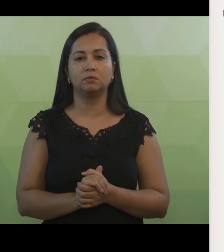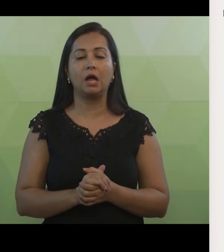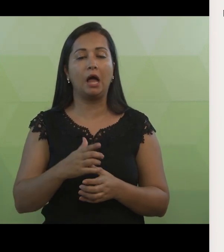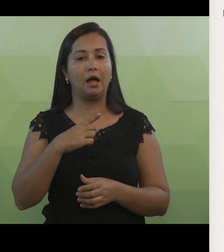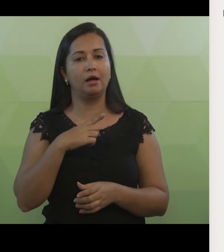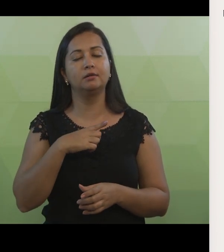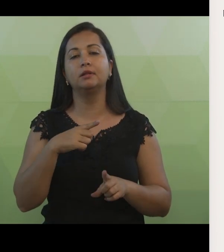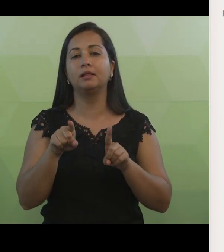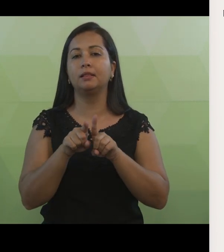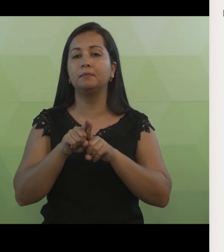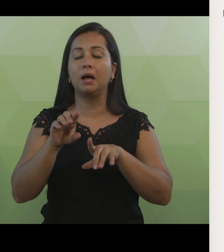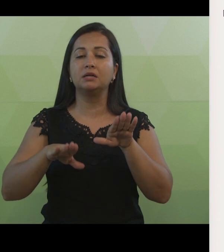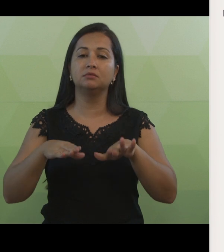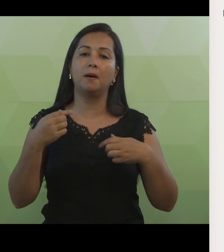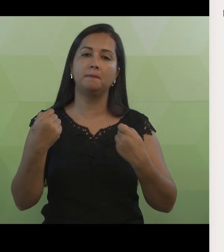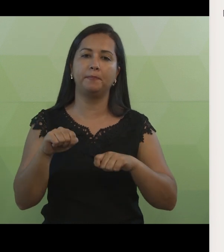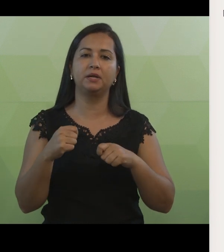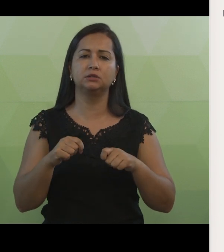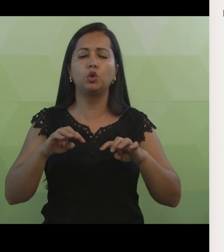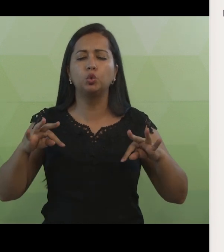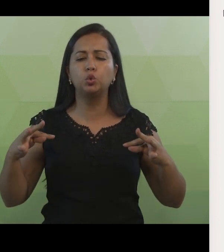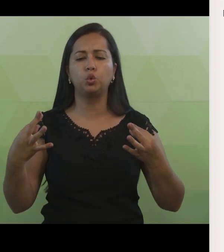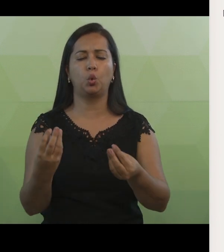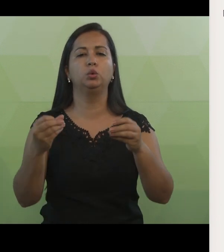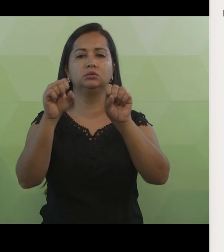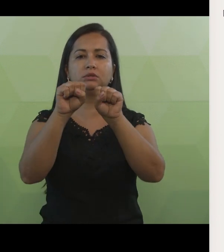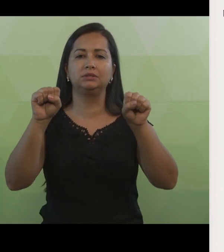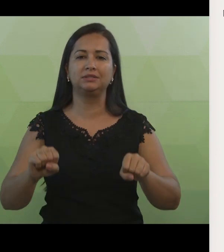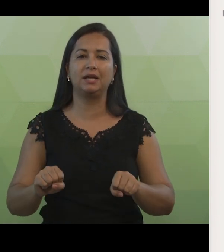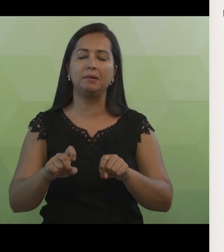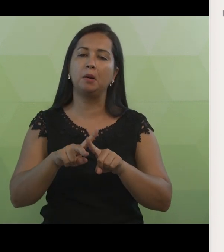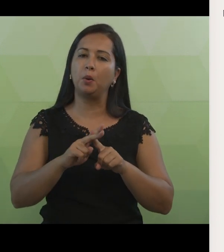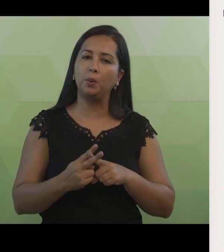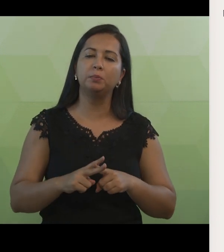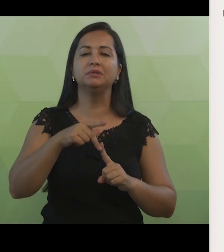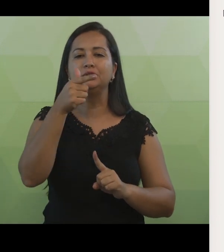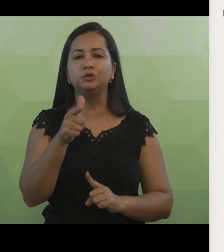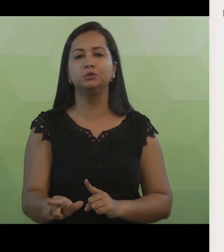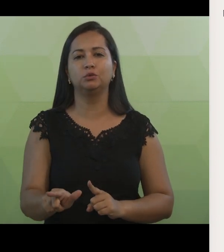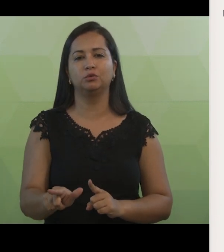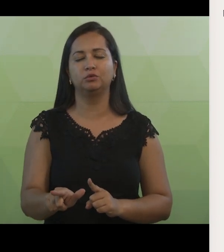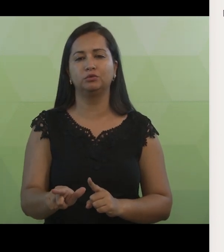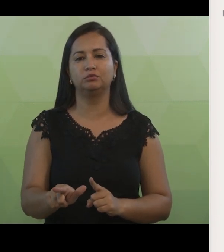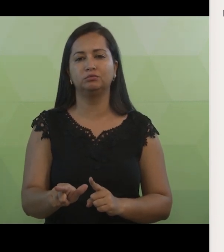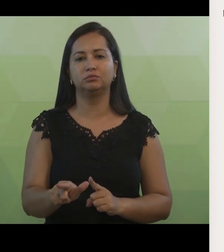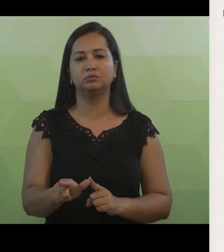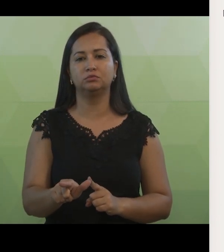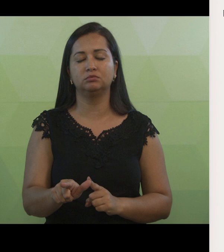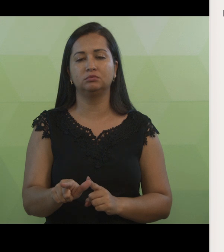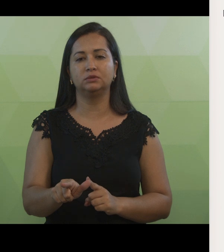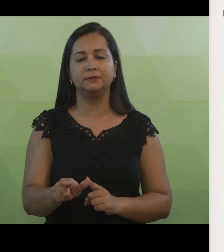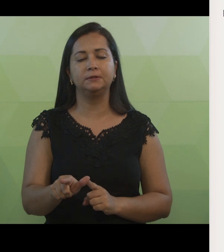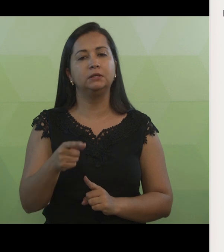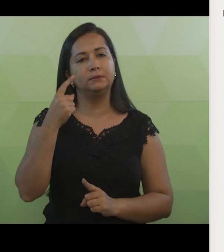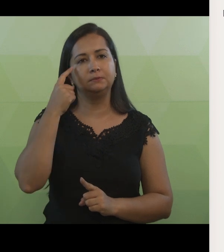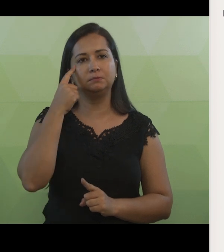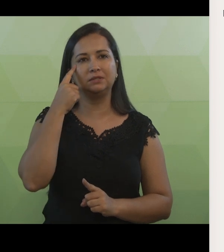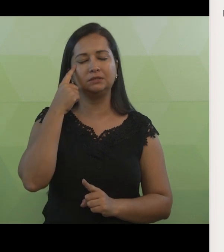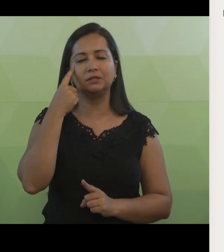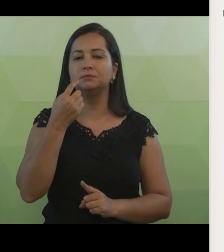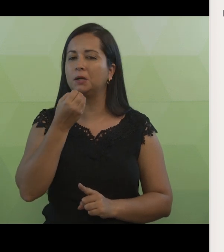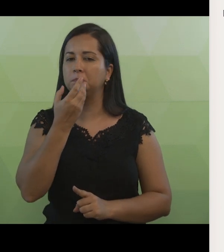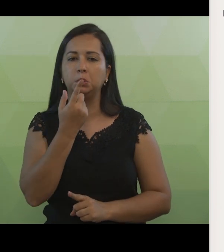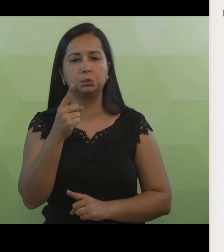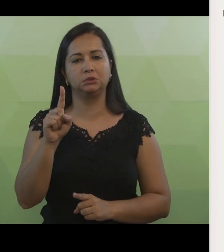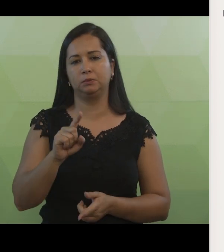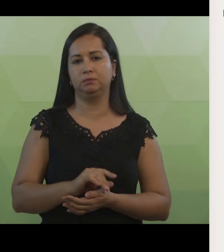a necessidade de programar novamente todo o sistema, ou grande parte dele depois de uma alteração. E isso não é o